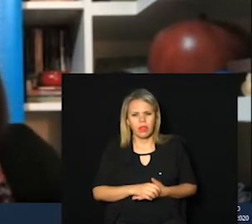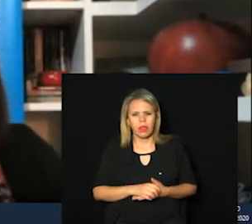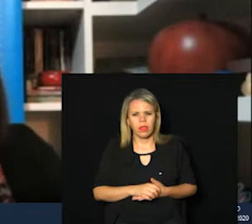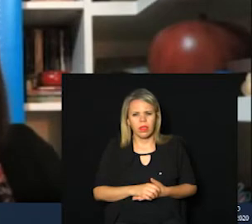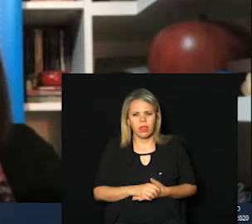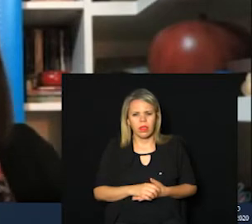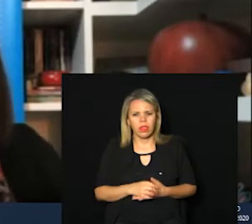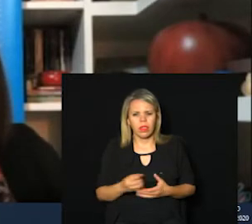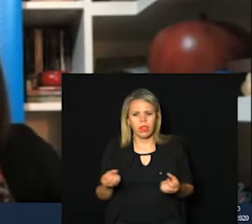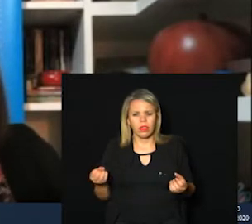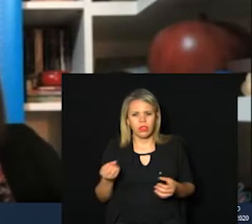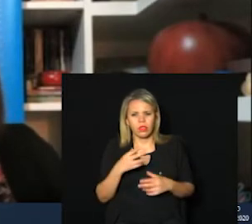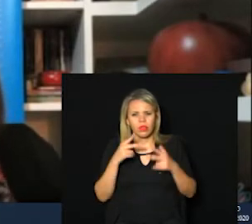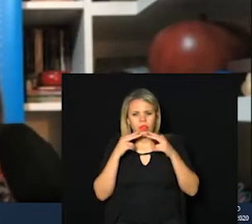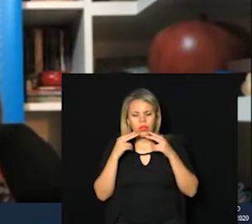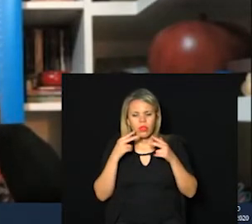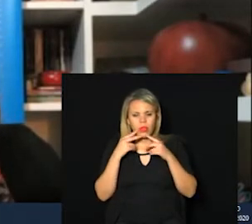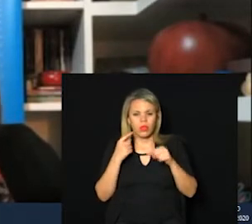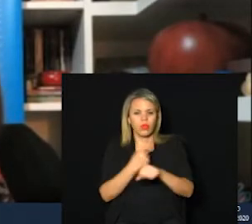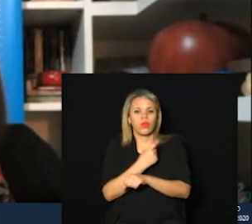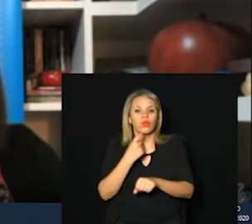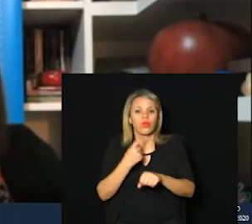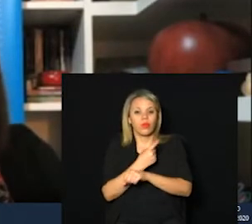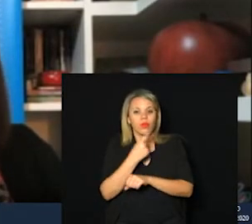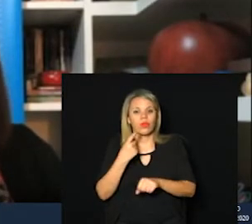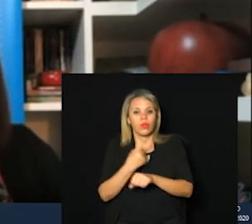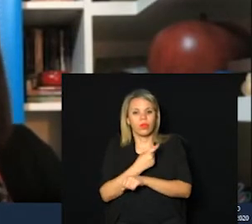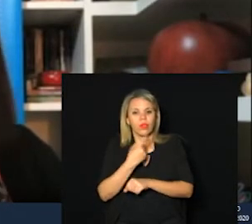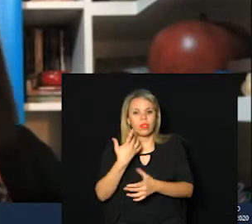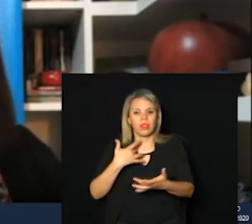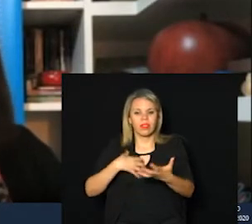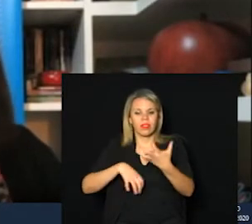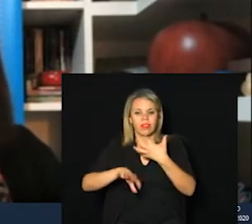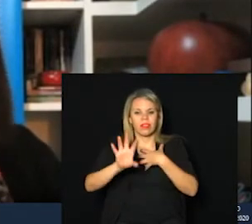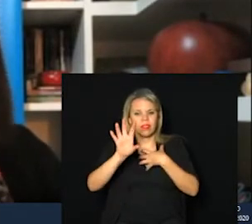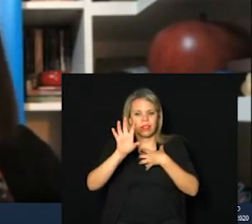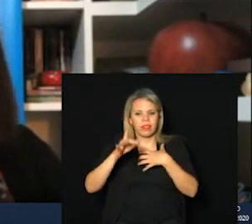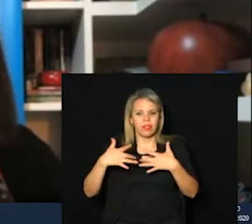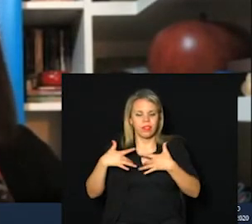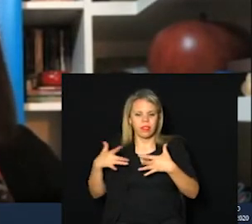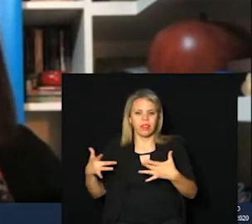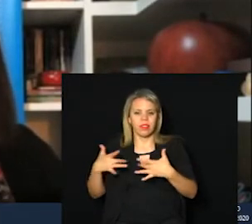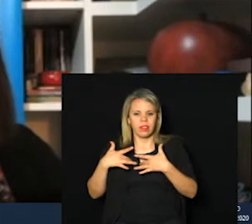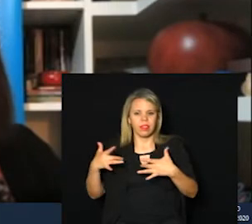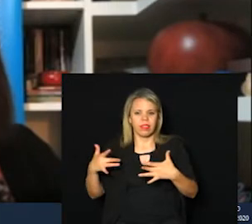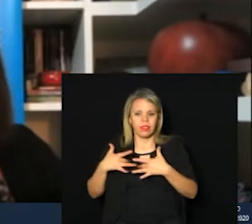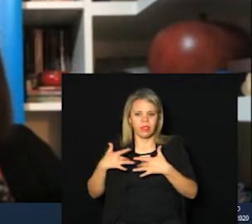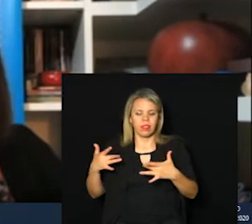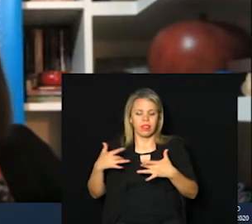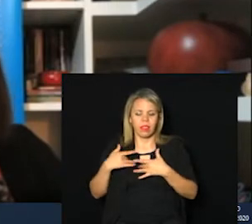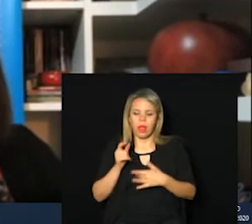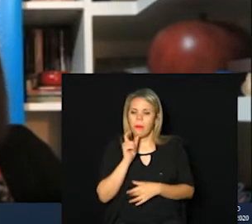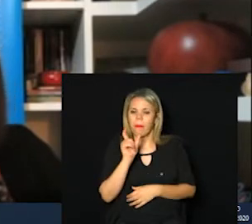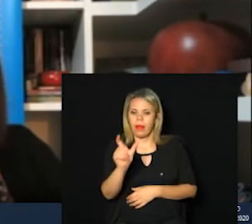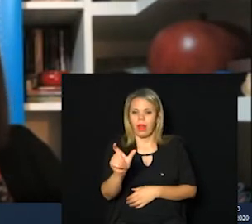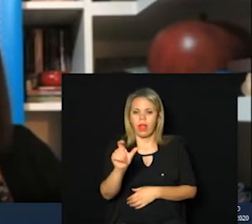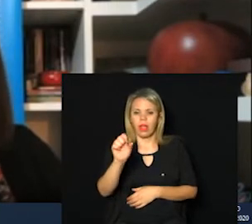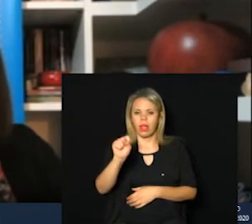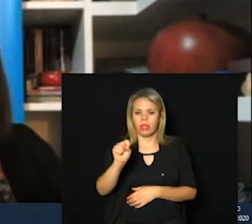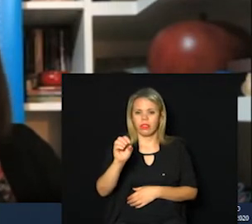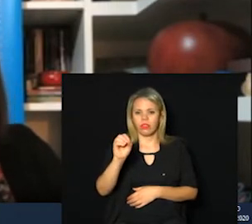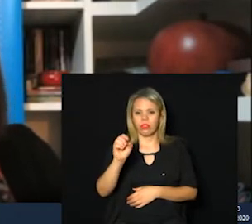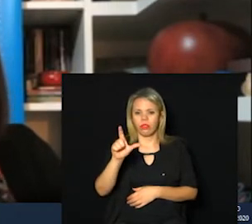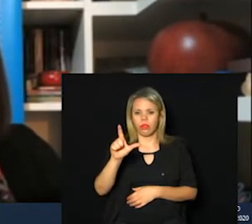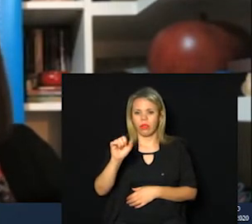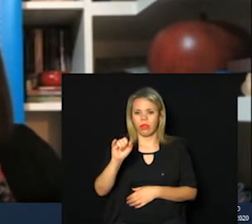hoje, que é redescobrir a solidariedade. Solidariedade é uma palavra que ficou muito